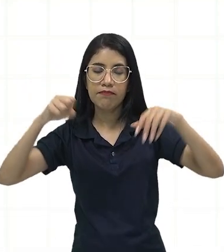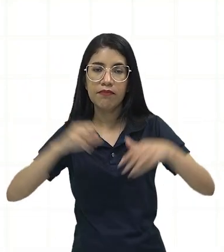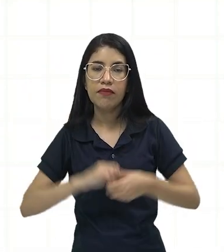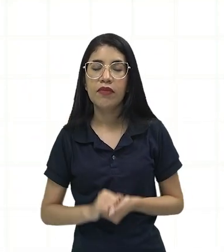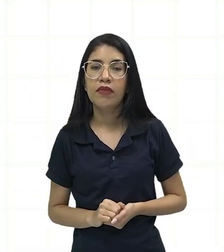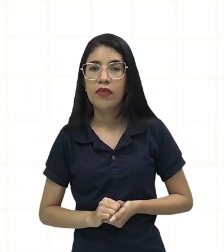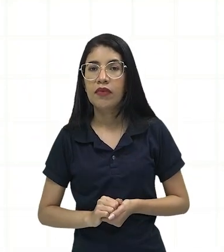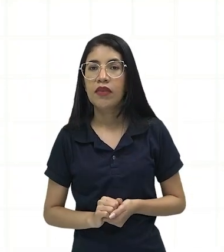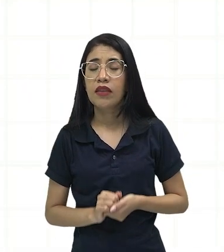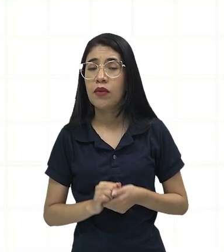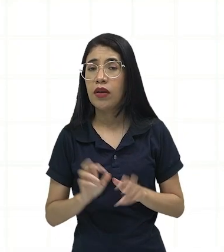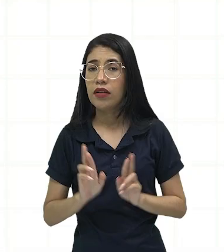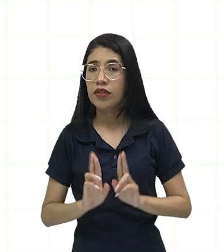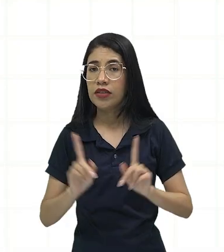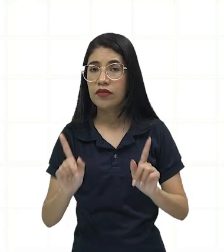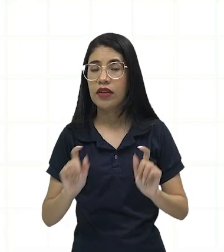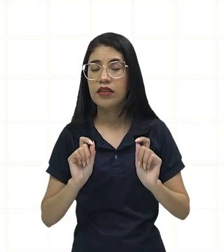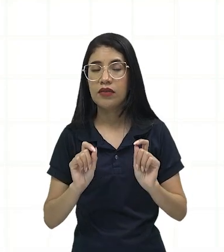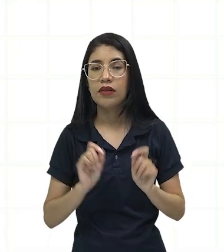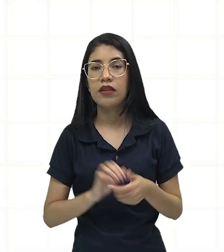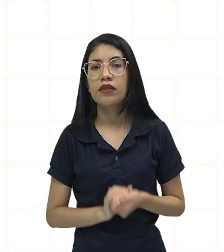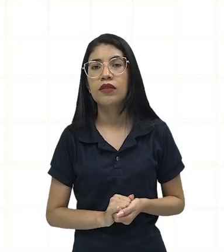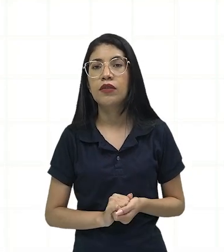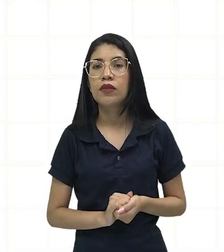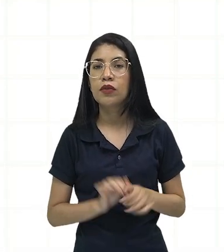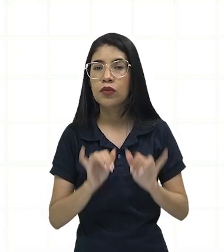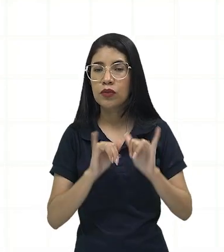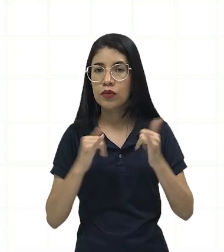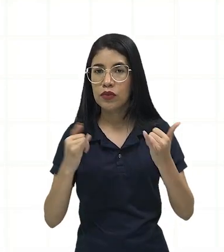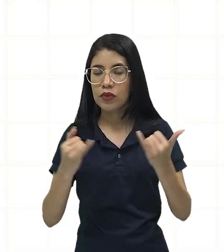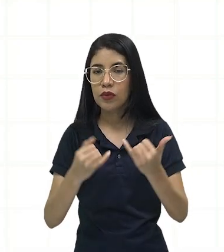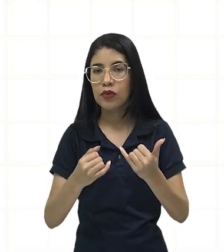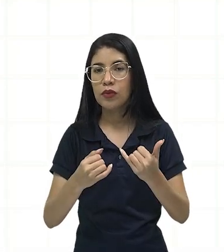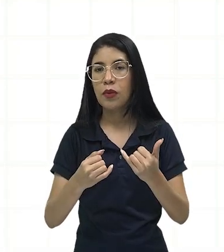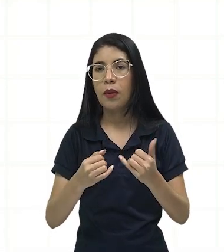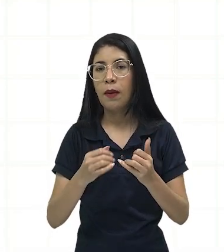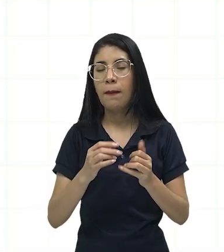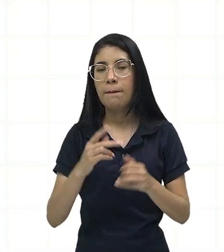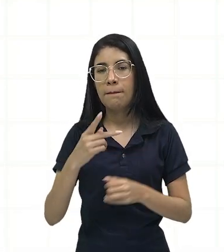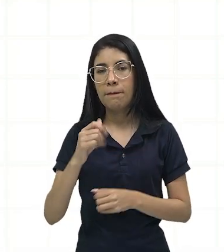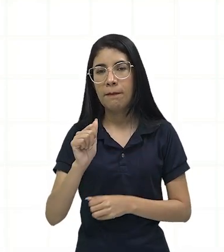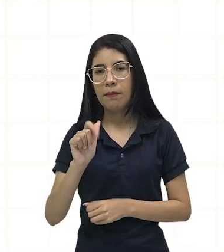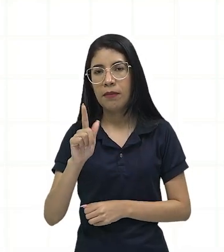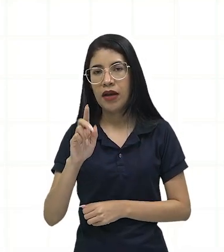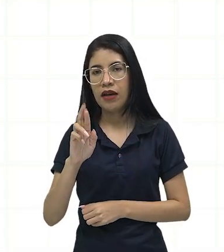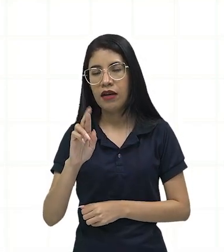aí, essa é a diferença do circuito em paralelo